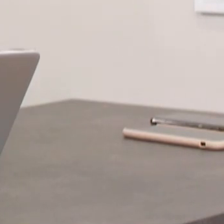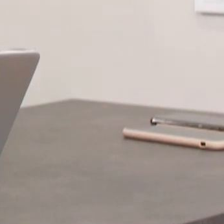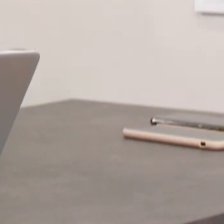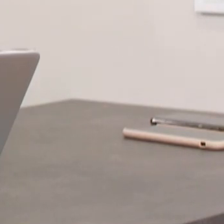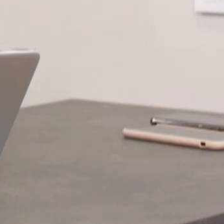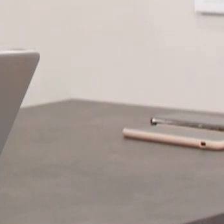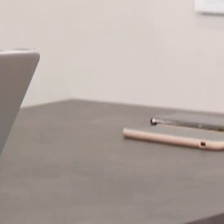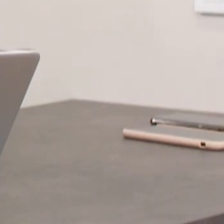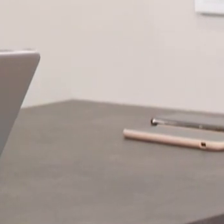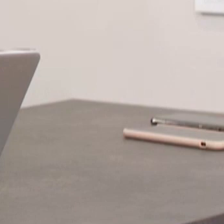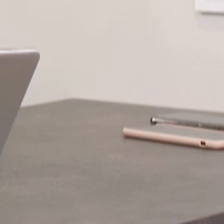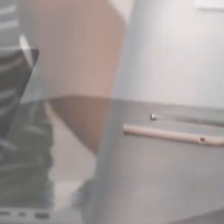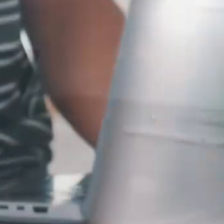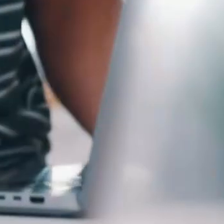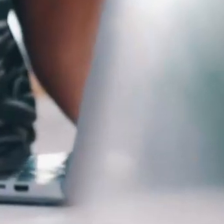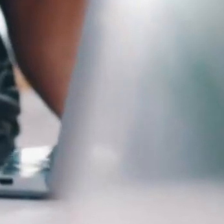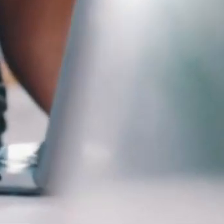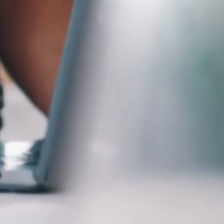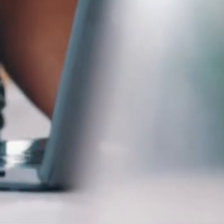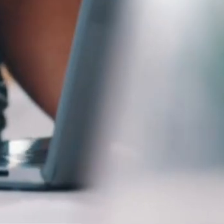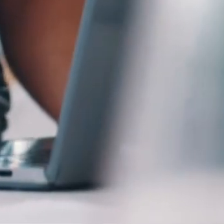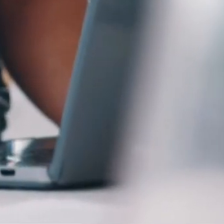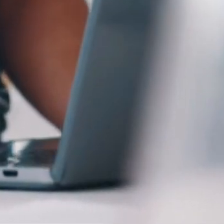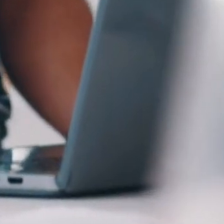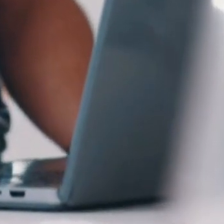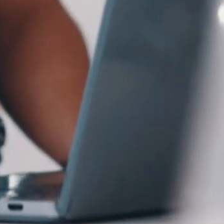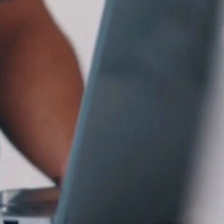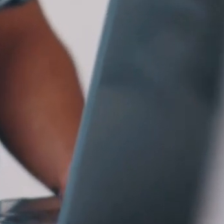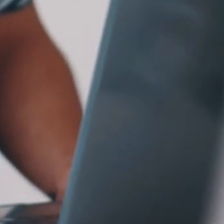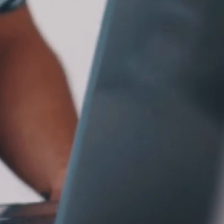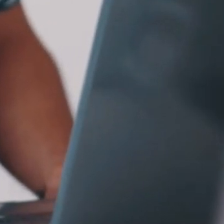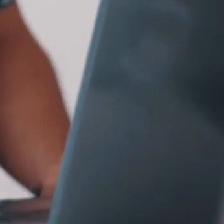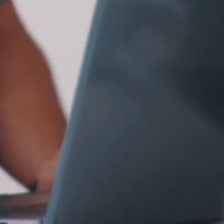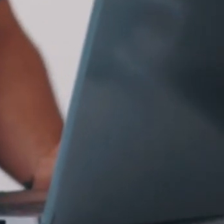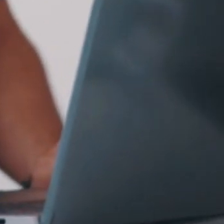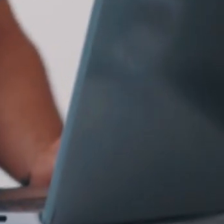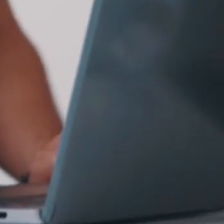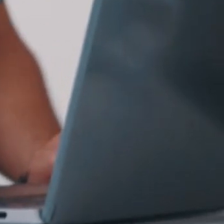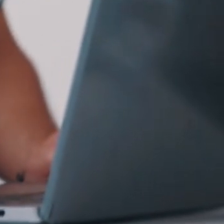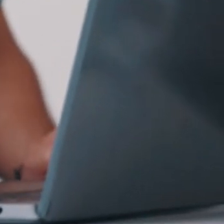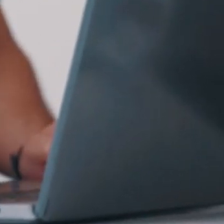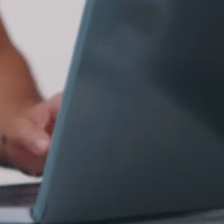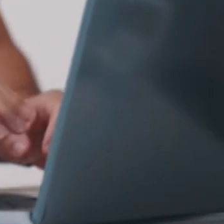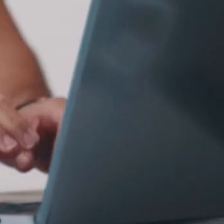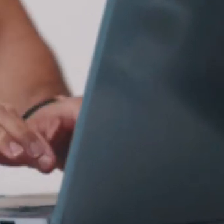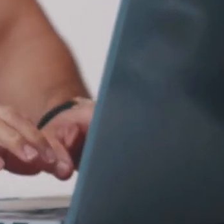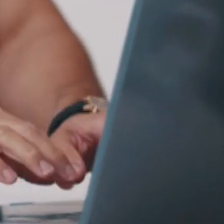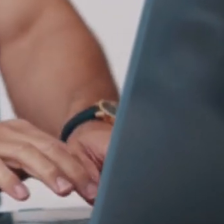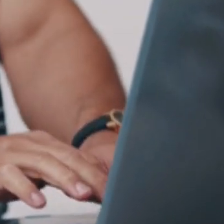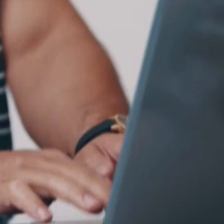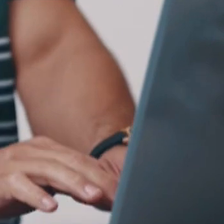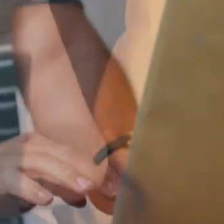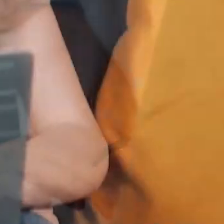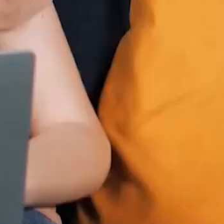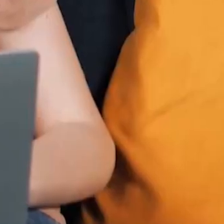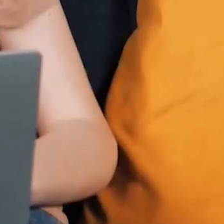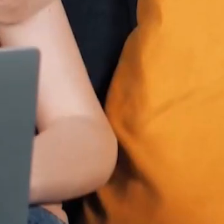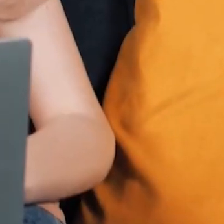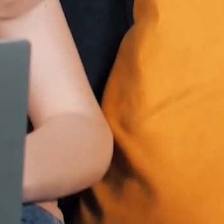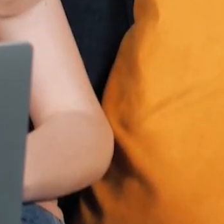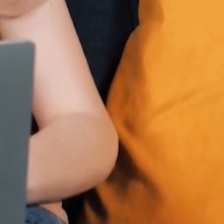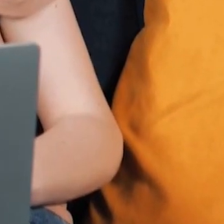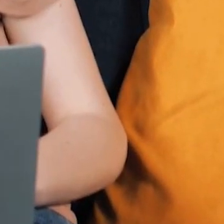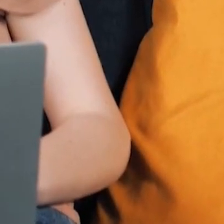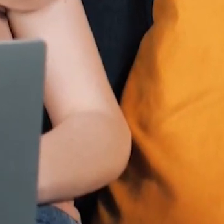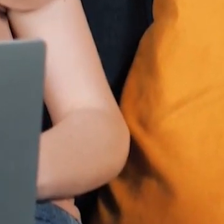mas fazer o contato com um advogado, aquele especialista que está diretamente ligado com as questões de plano